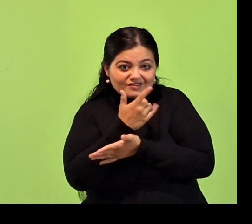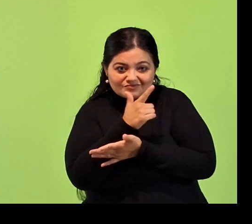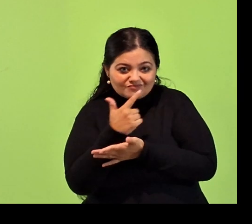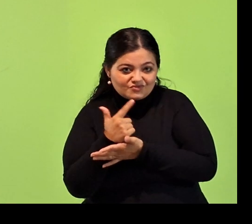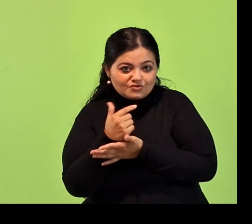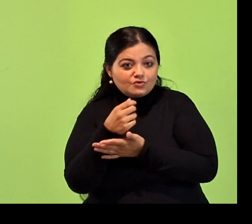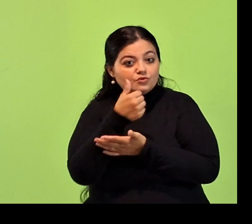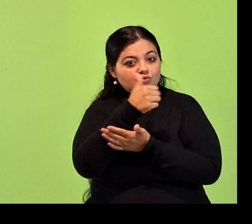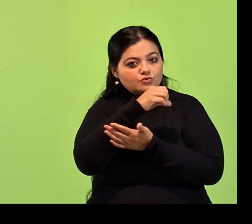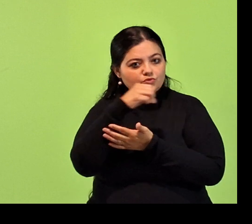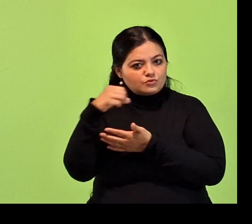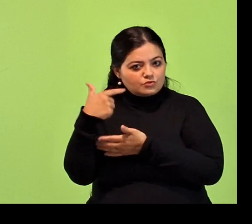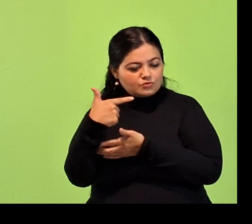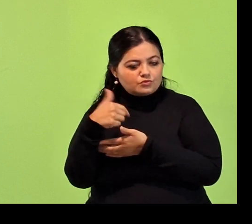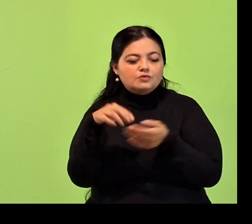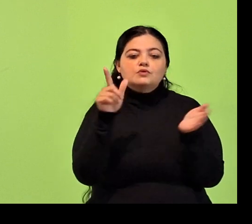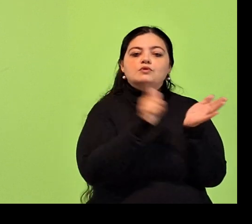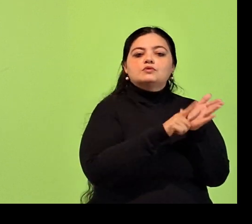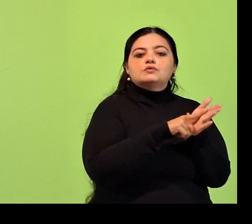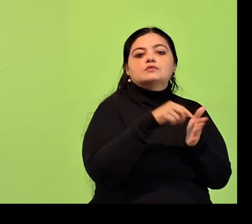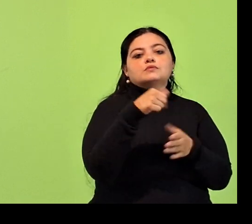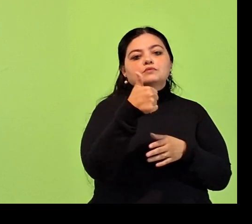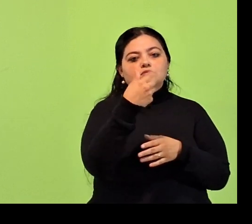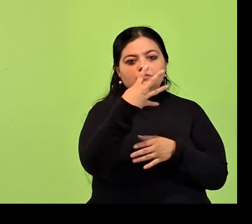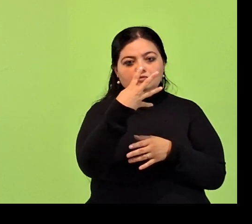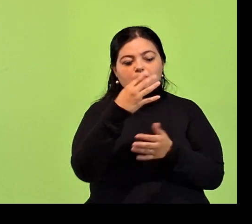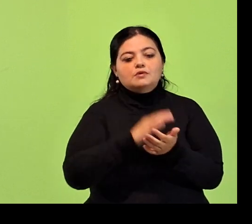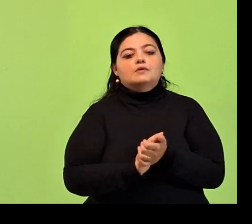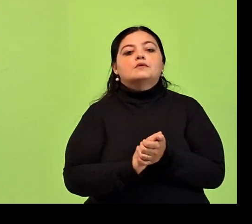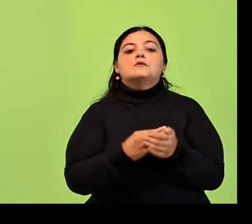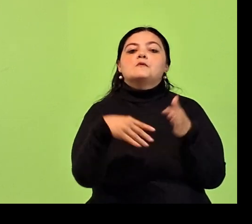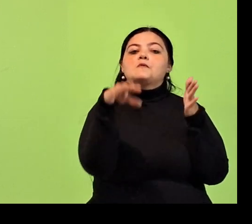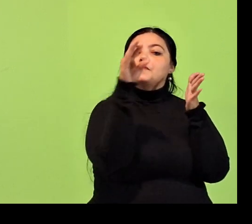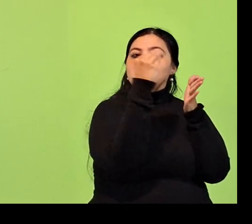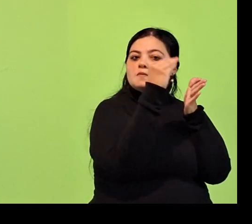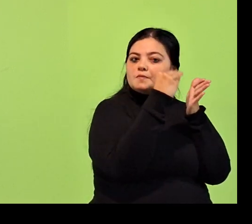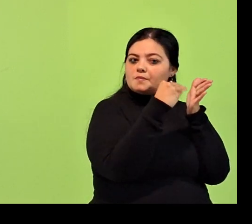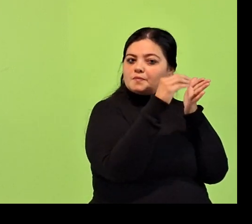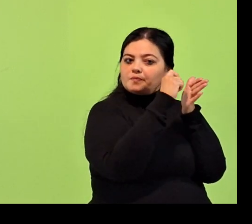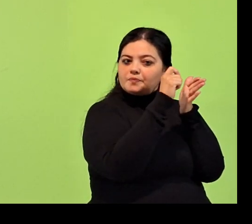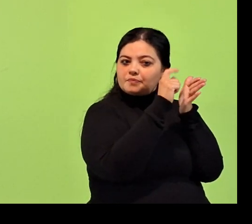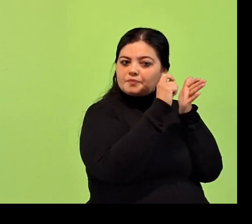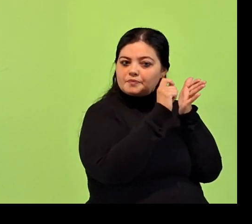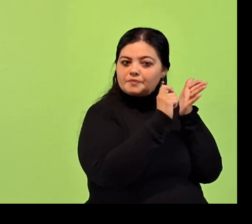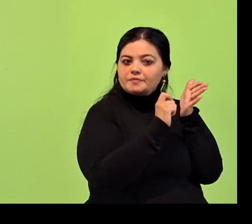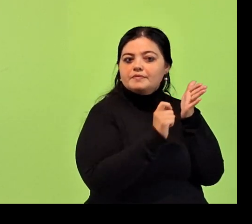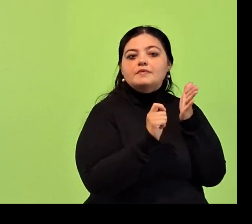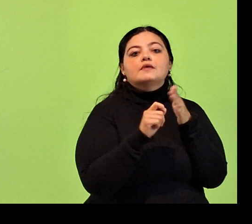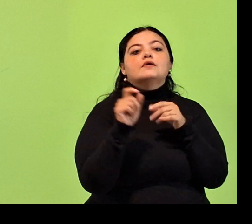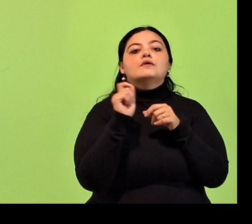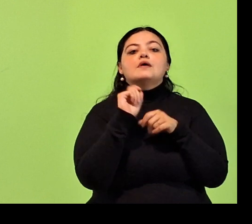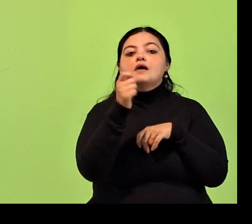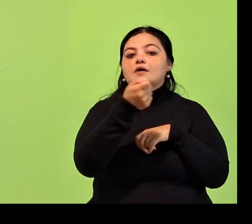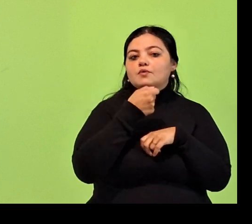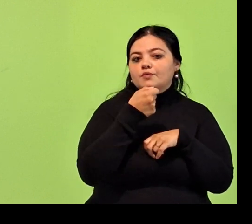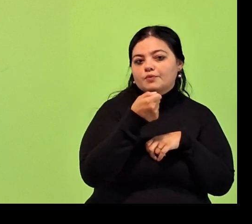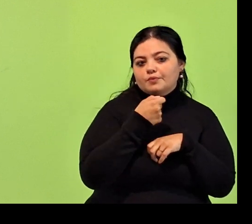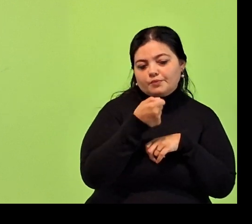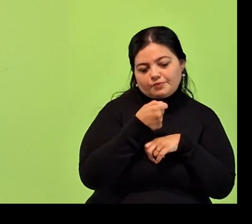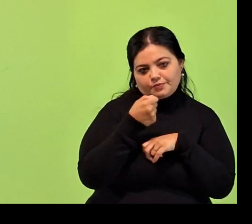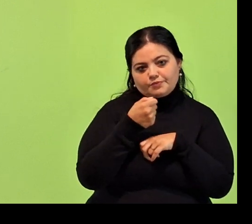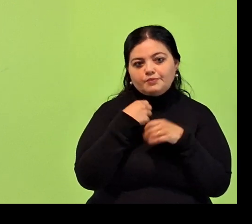1992. Na página 14, eu coloco mais uma reportagem da